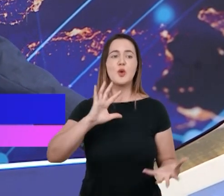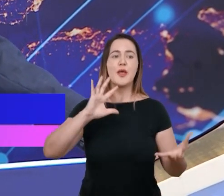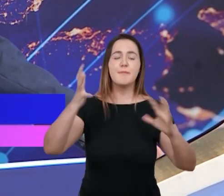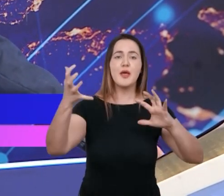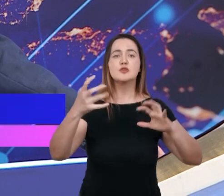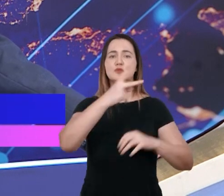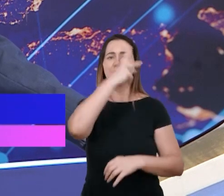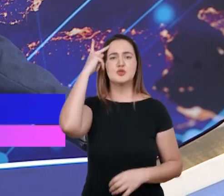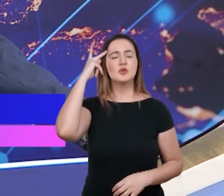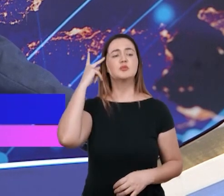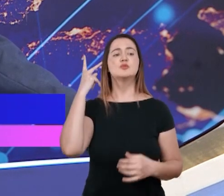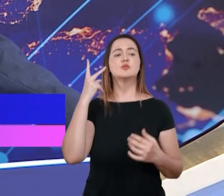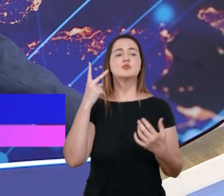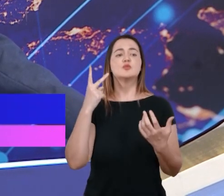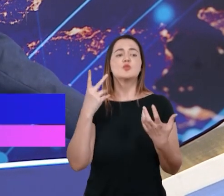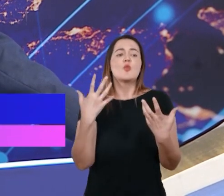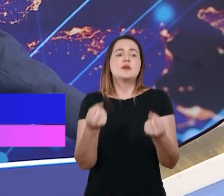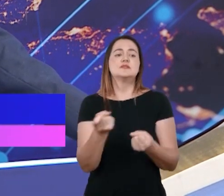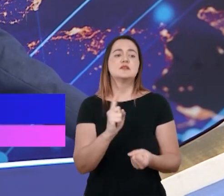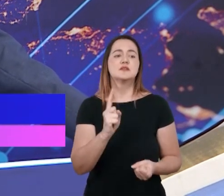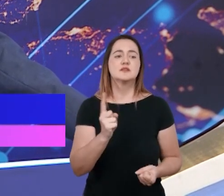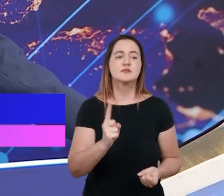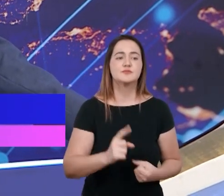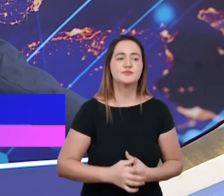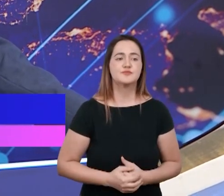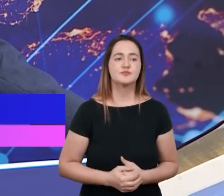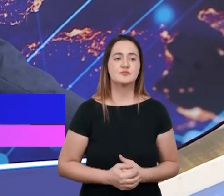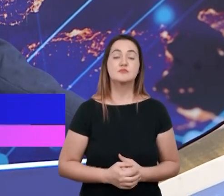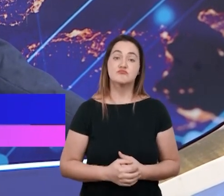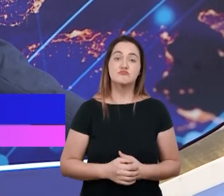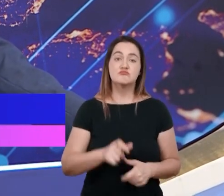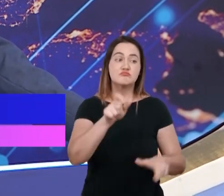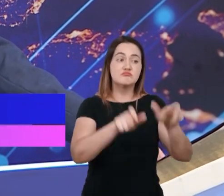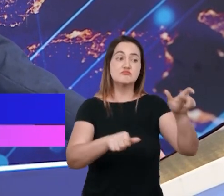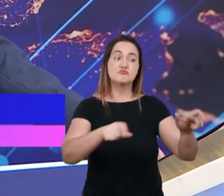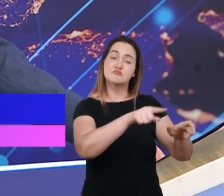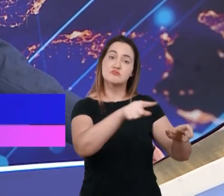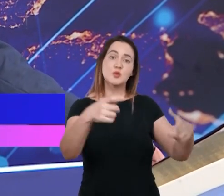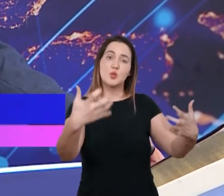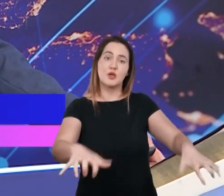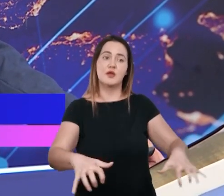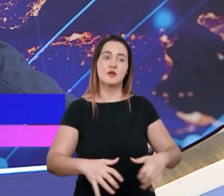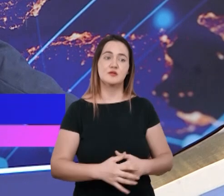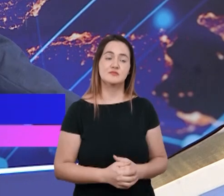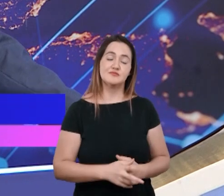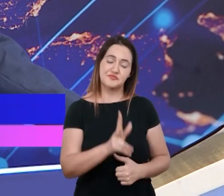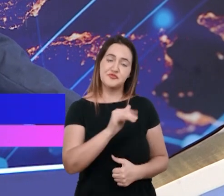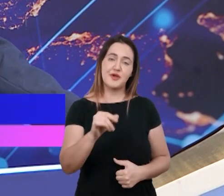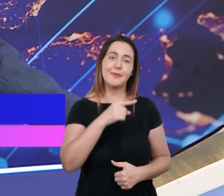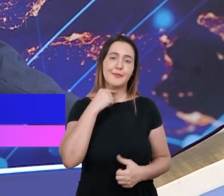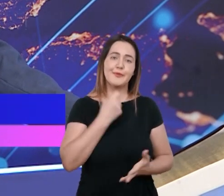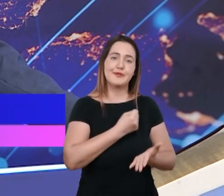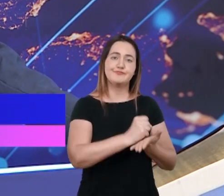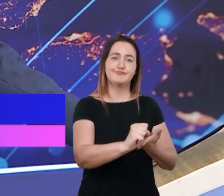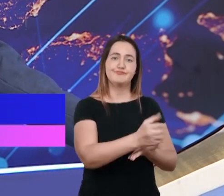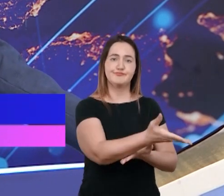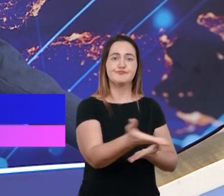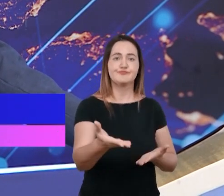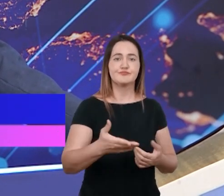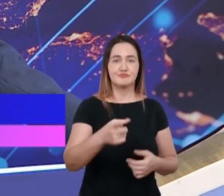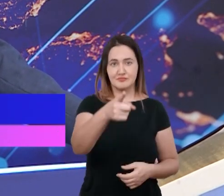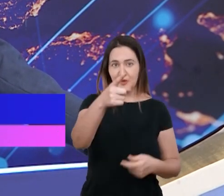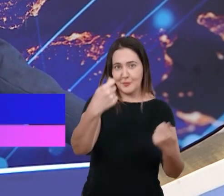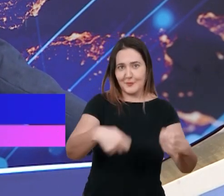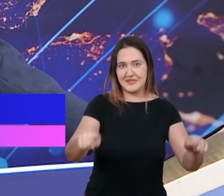volta. É aquele que é rebelde. É aquele que está contra Deus. Esses são aqueles